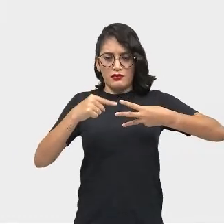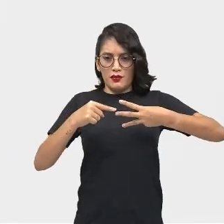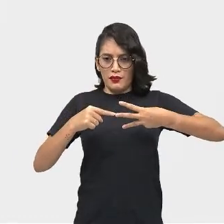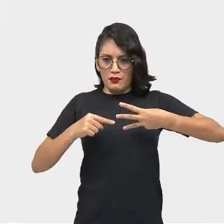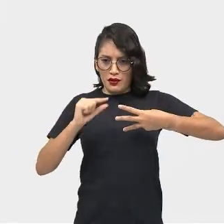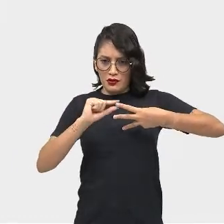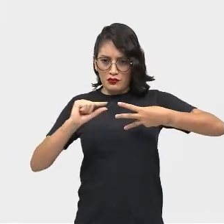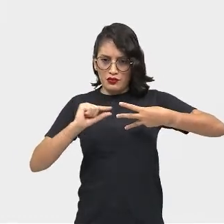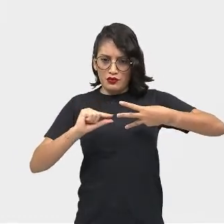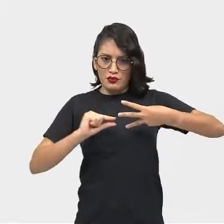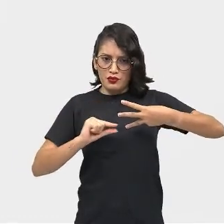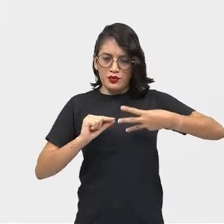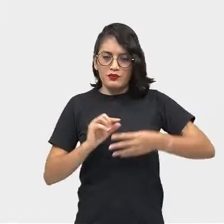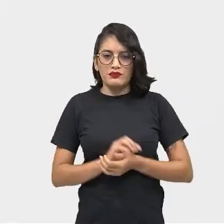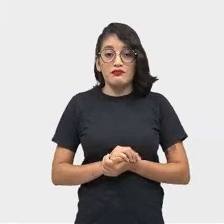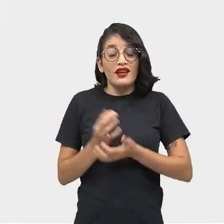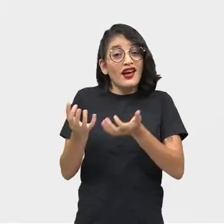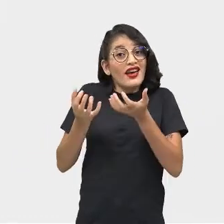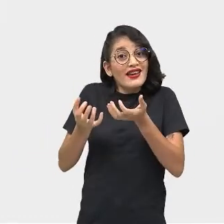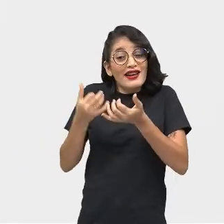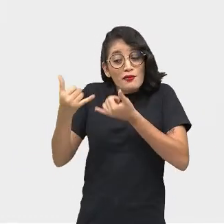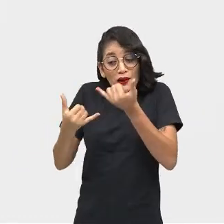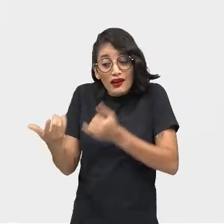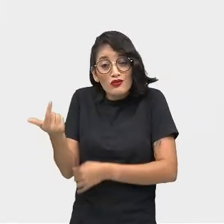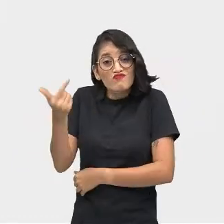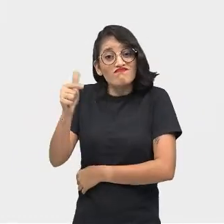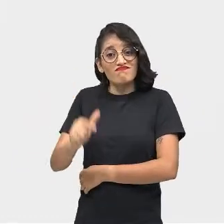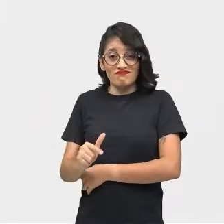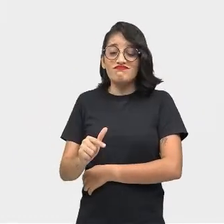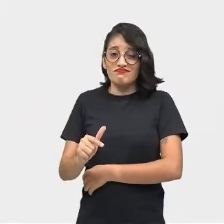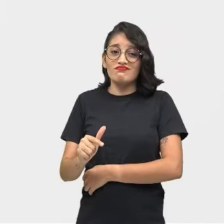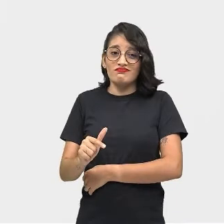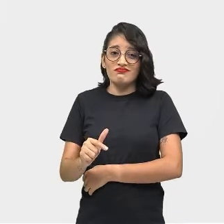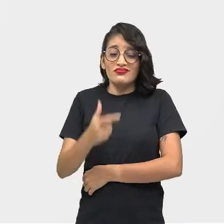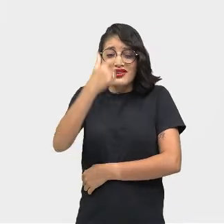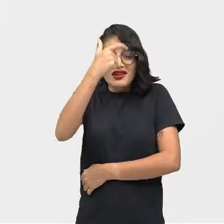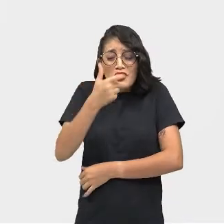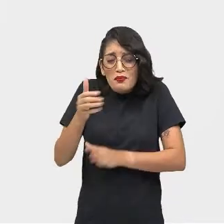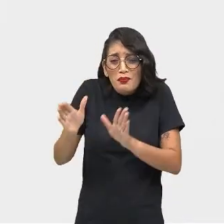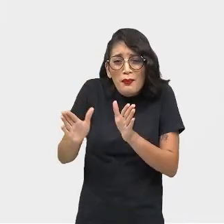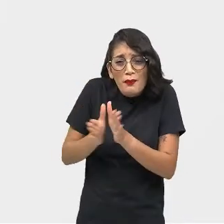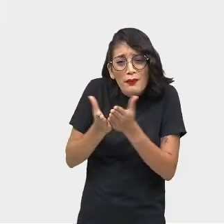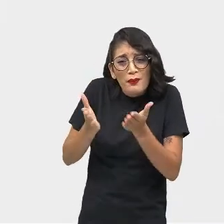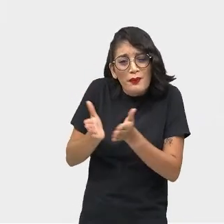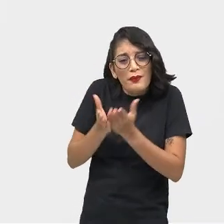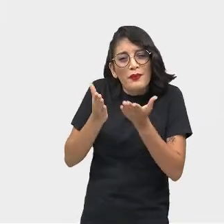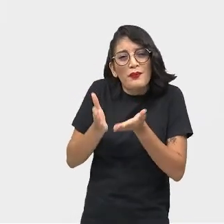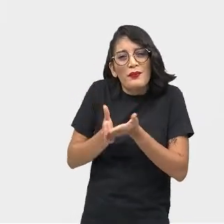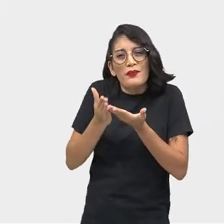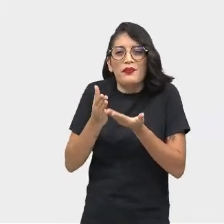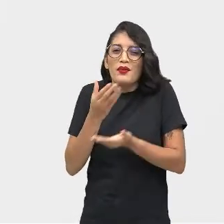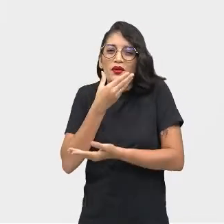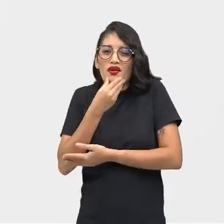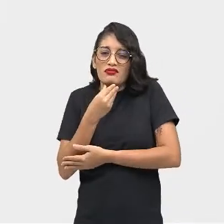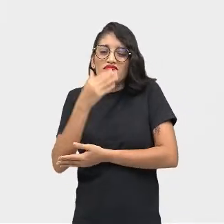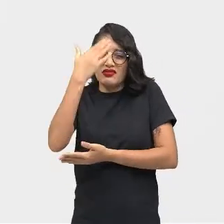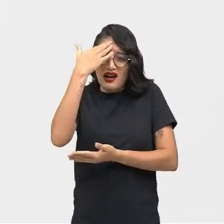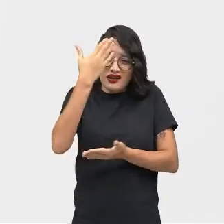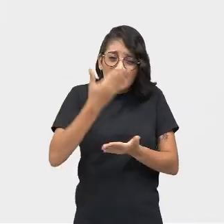reforçar. Eu quero os meus brinquedos novamente. Sou um pobre menino. Acreditai